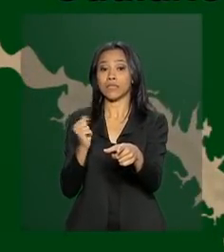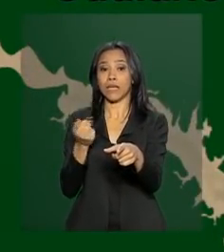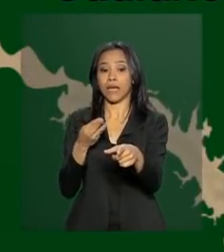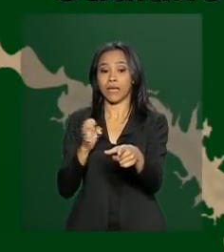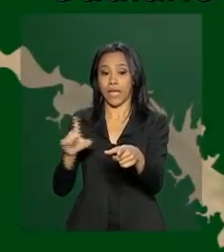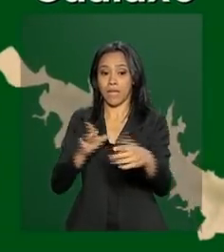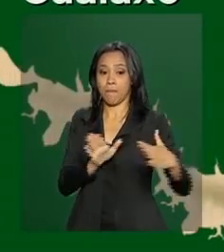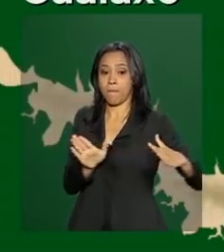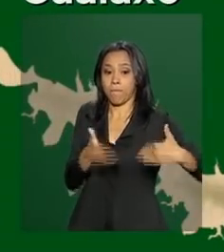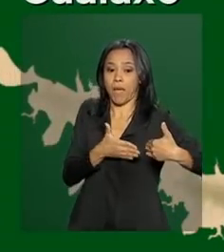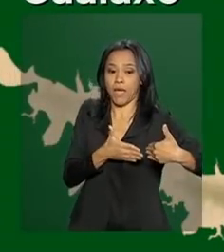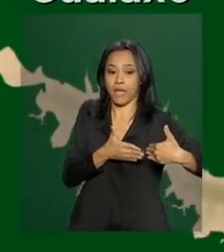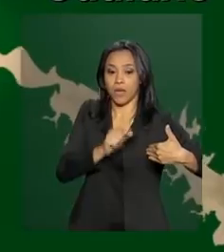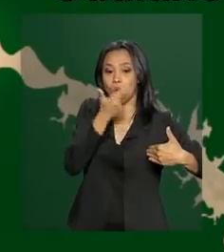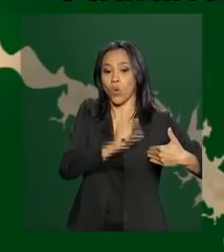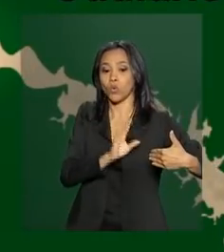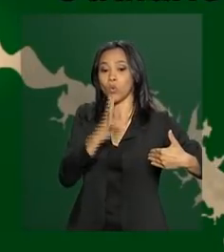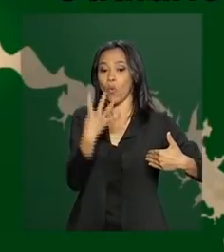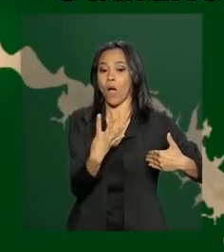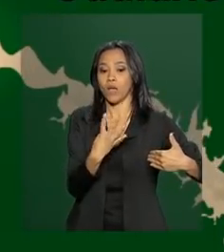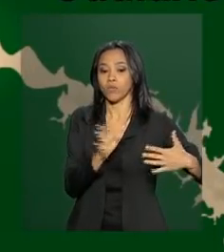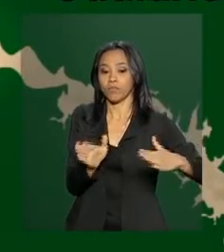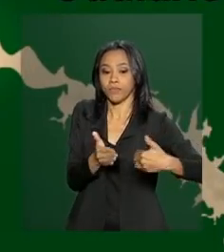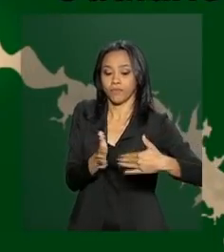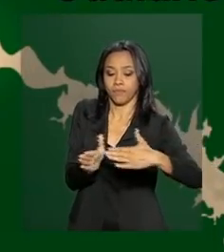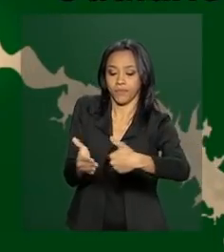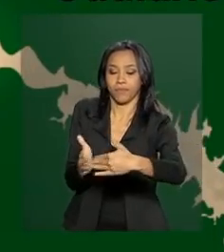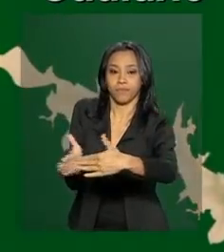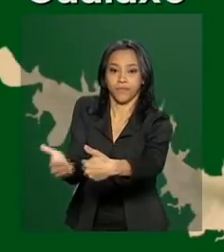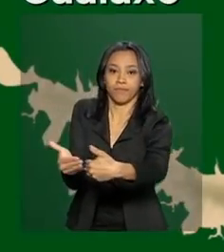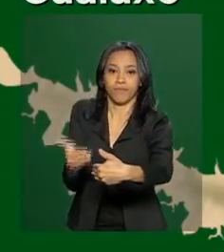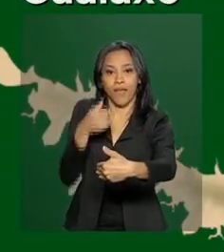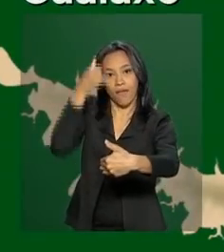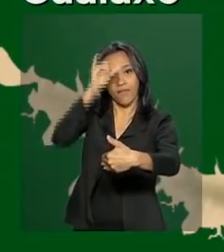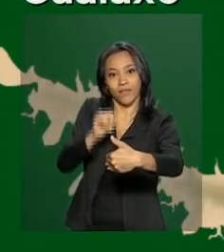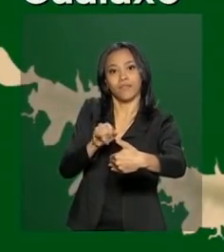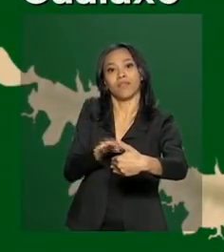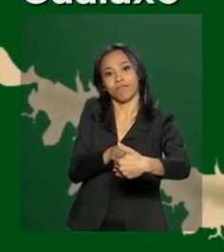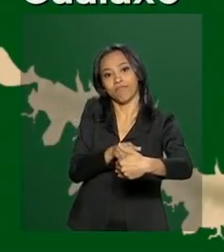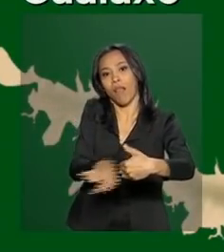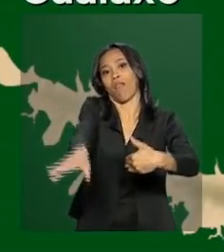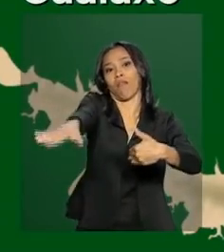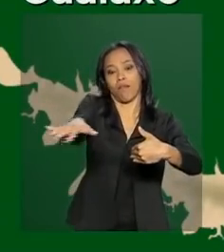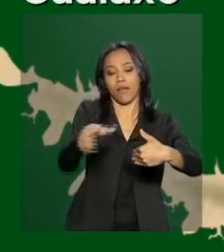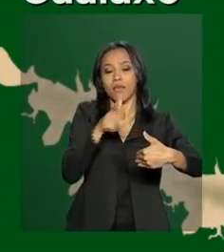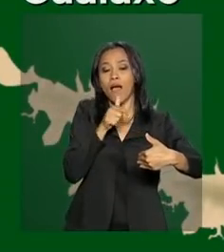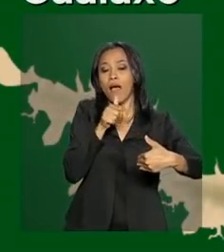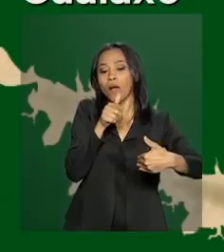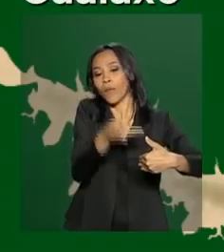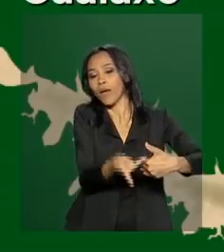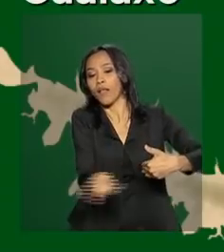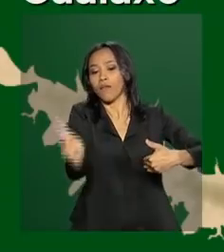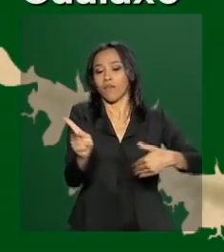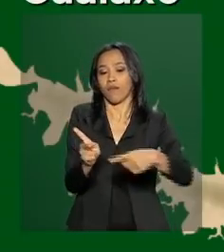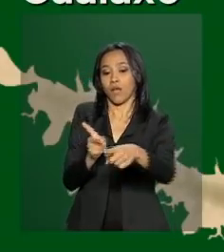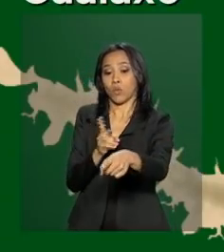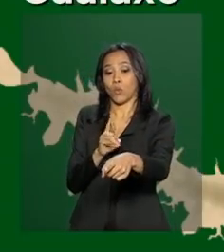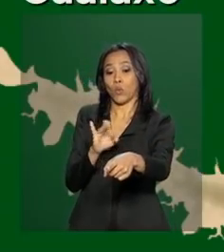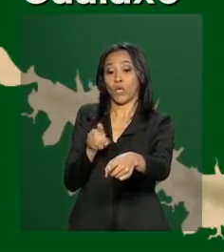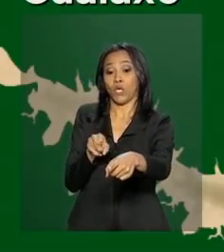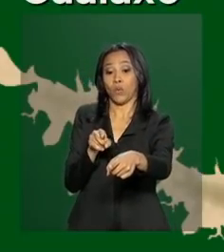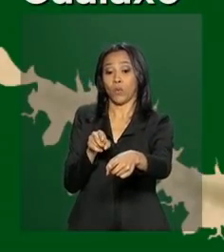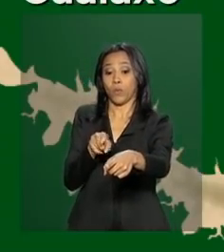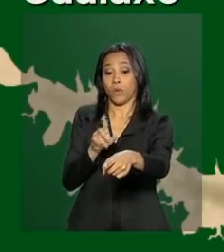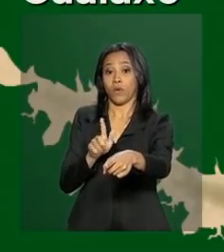barreira. 4 diques possibilitam a decantação dos resíduos e assim a água é lançada no rio Gualacho do Norte com nível